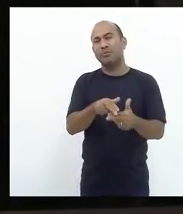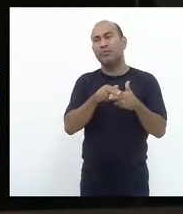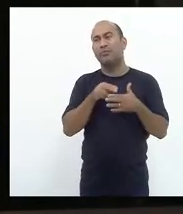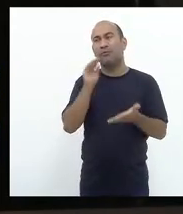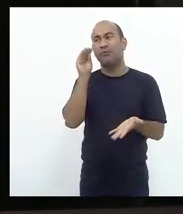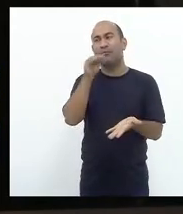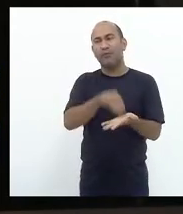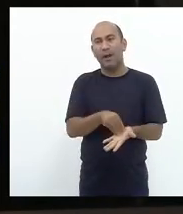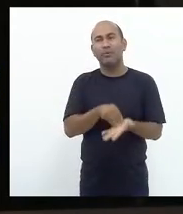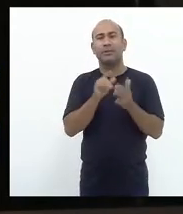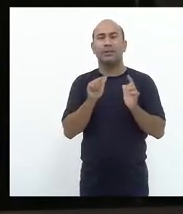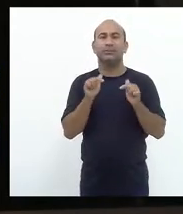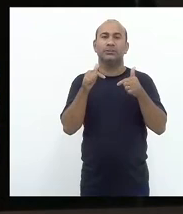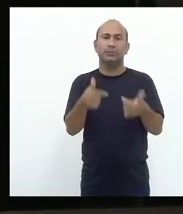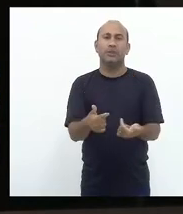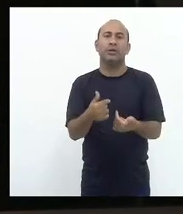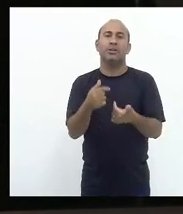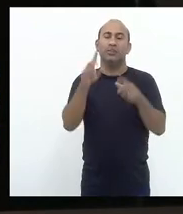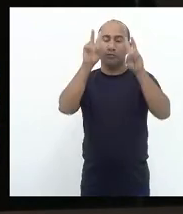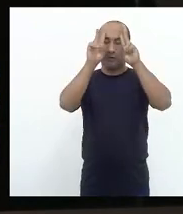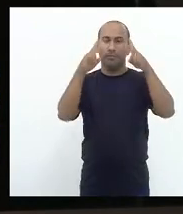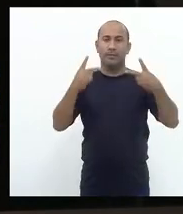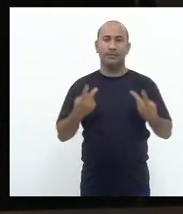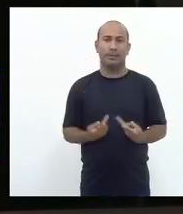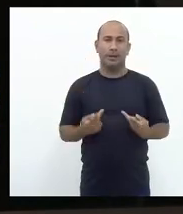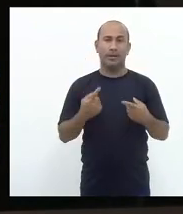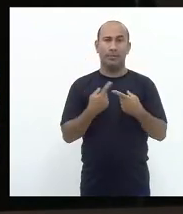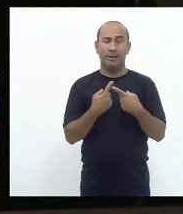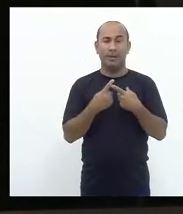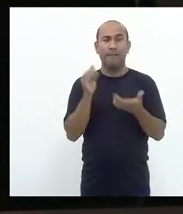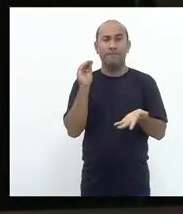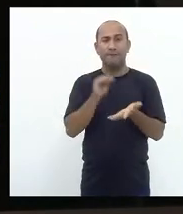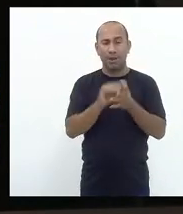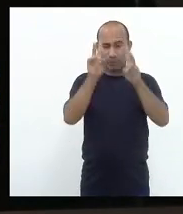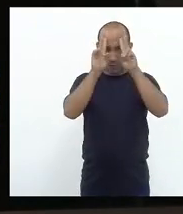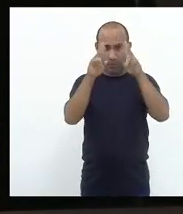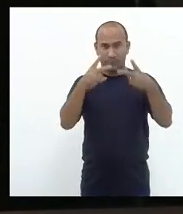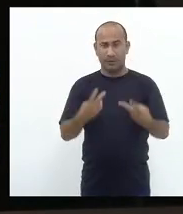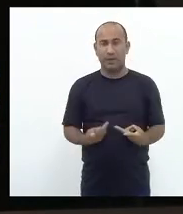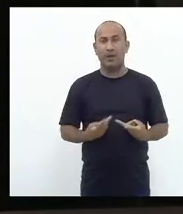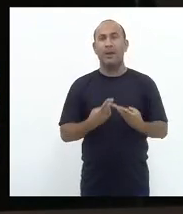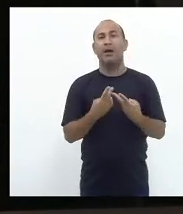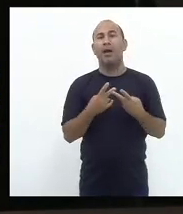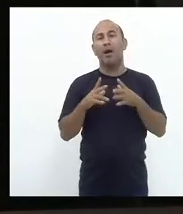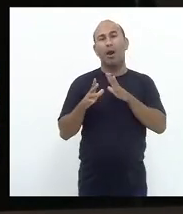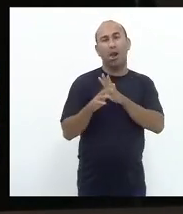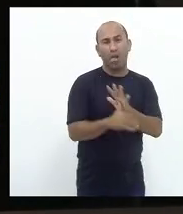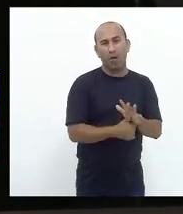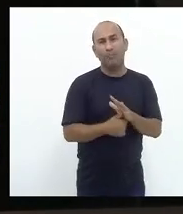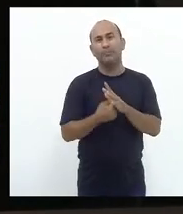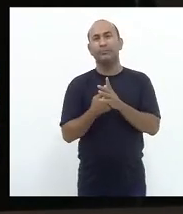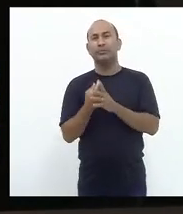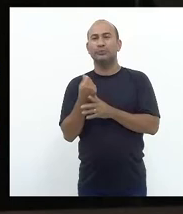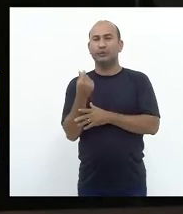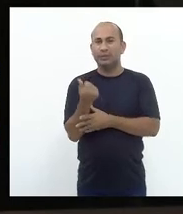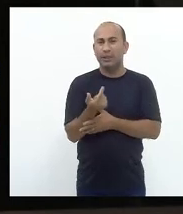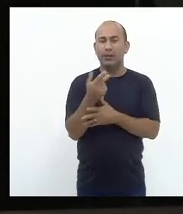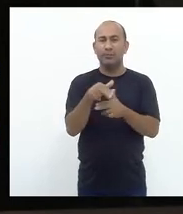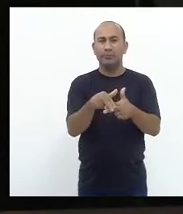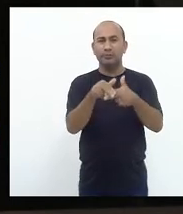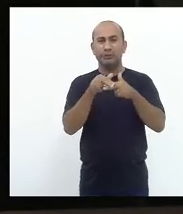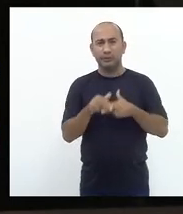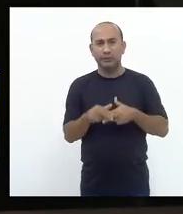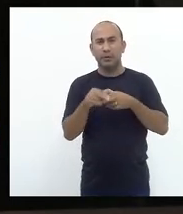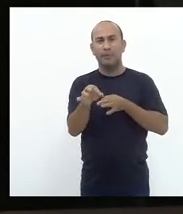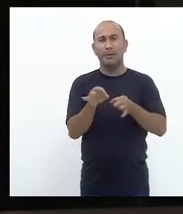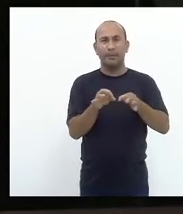falta de humanidade, porque foi uma falta de humanidade, o desvio dos recursos destinados